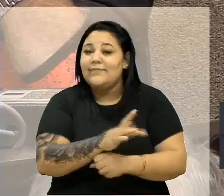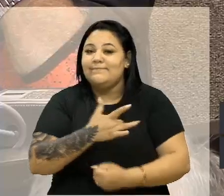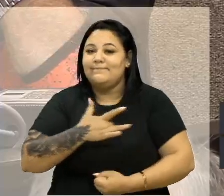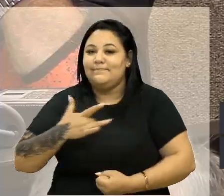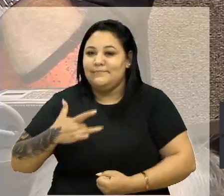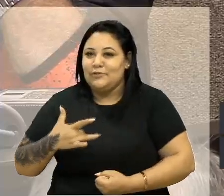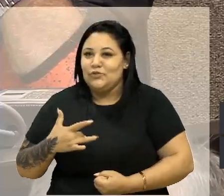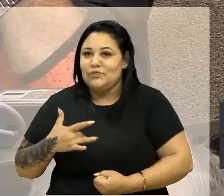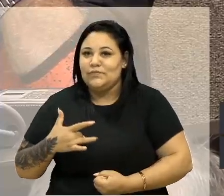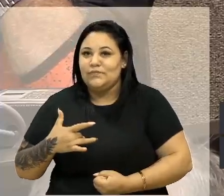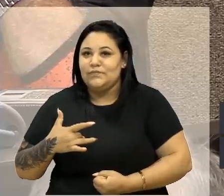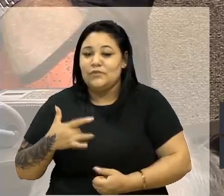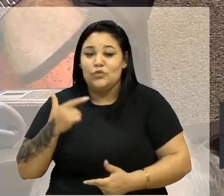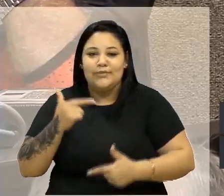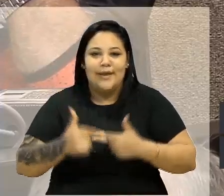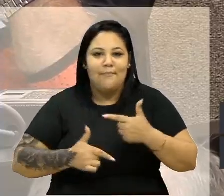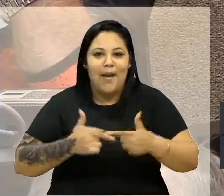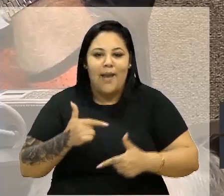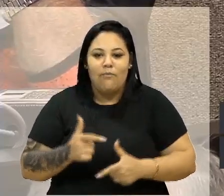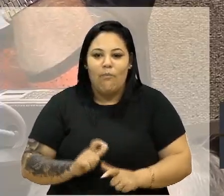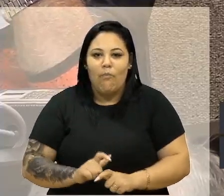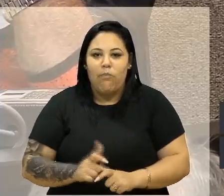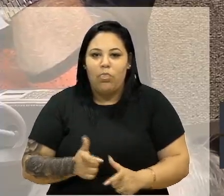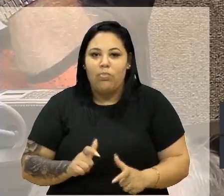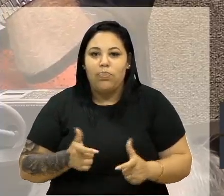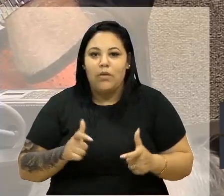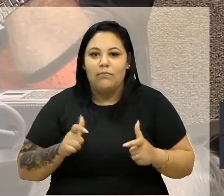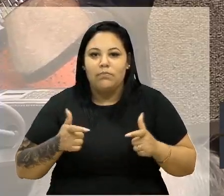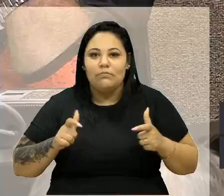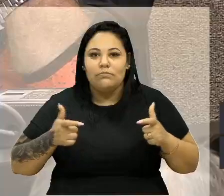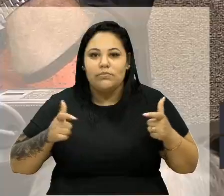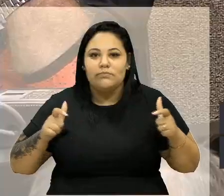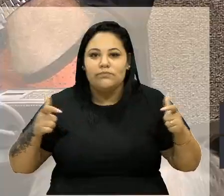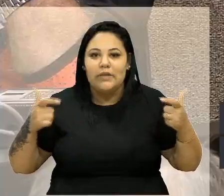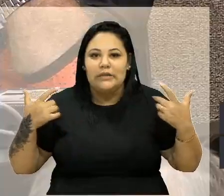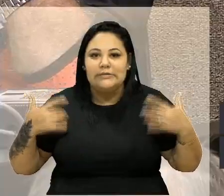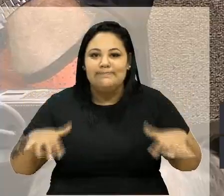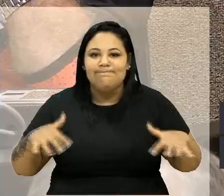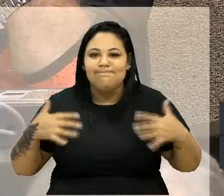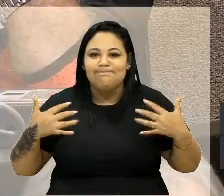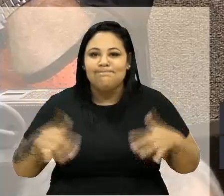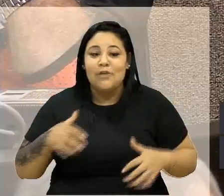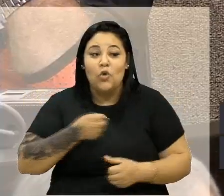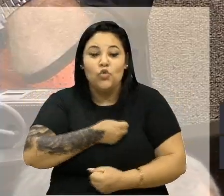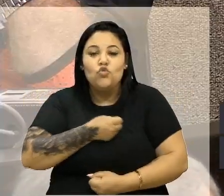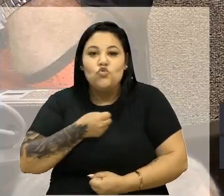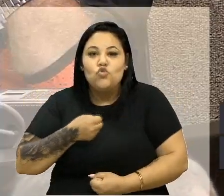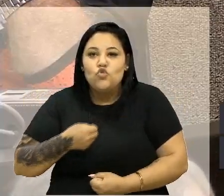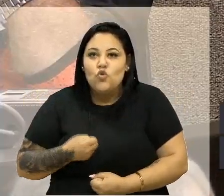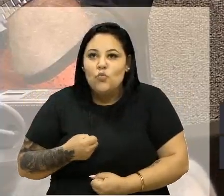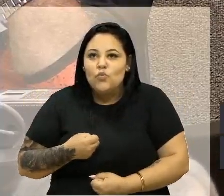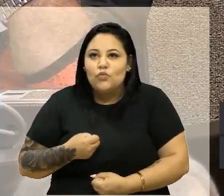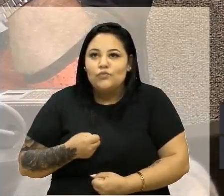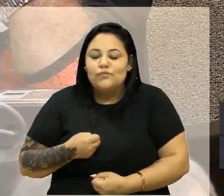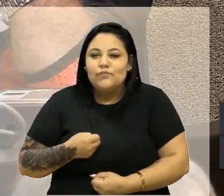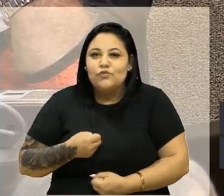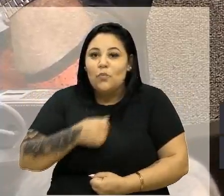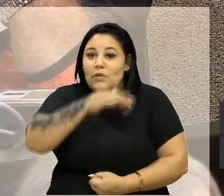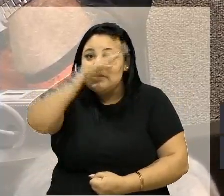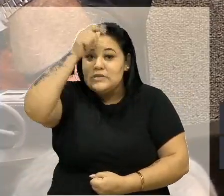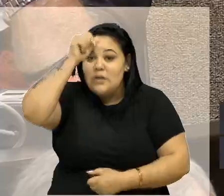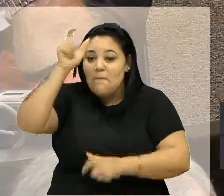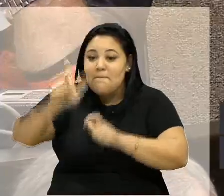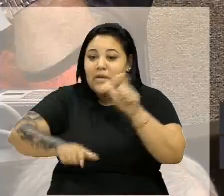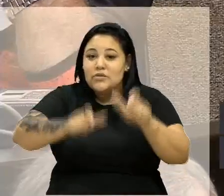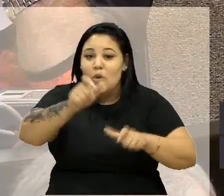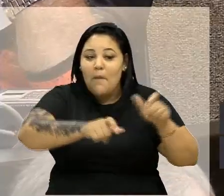saúde. O serviço, então, vai aumentando. O número de munícipes de Caxias vão